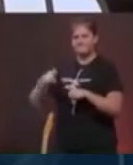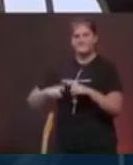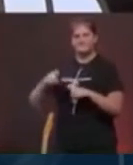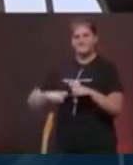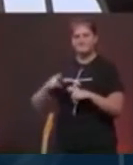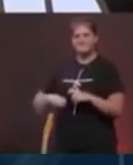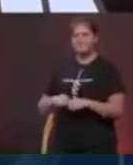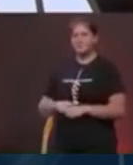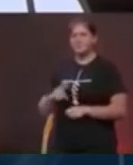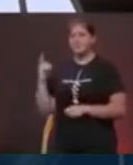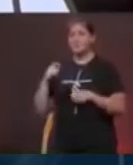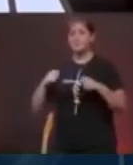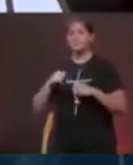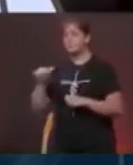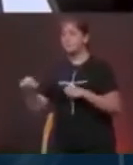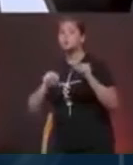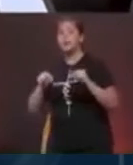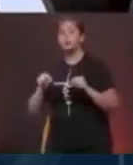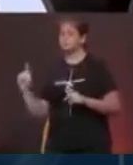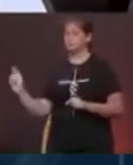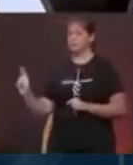pega Davi. O que que Davi tinha que falar?